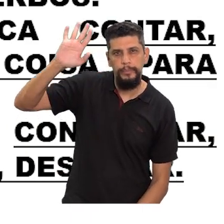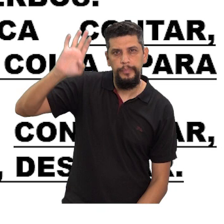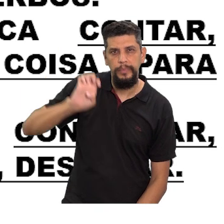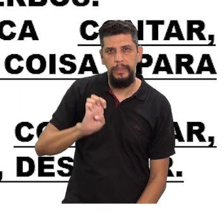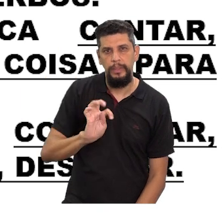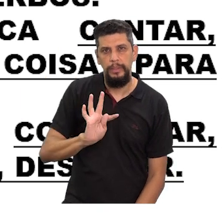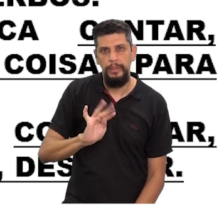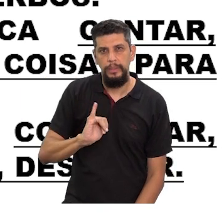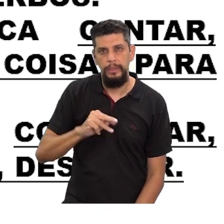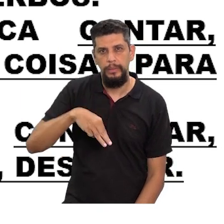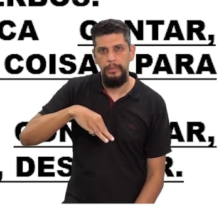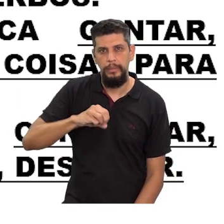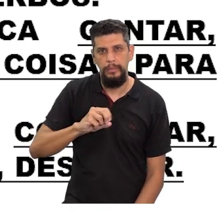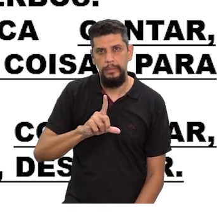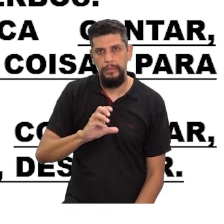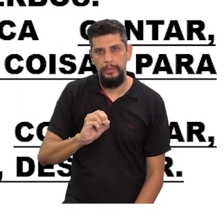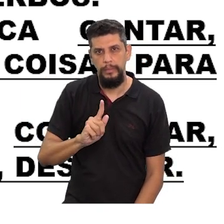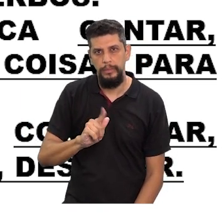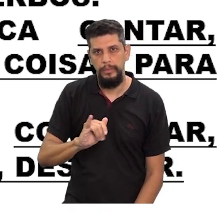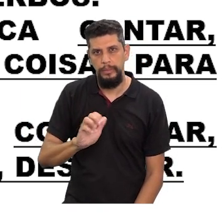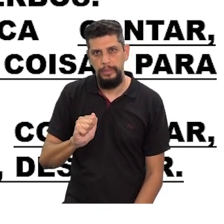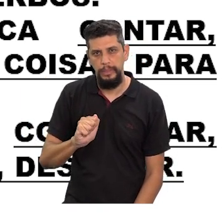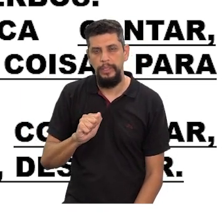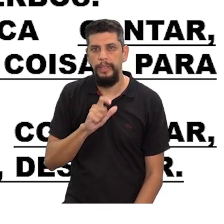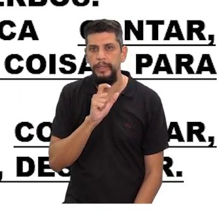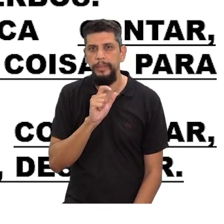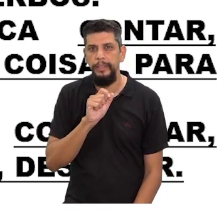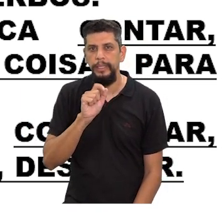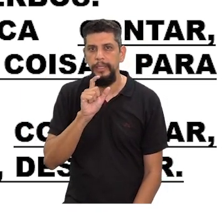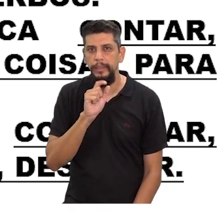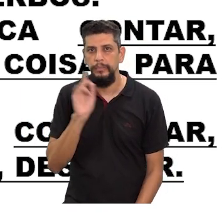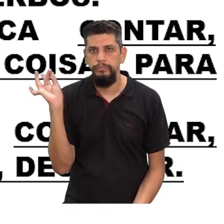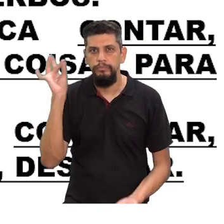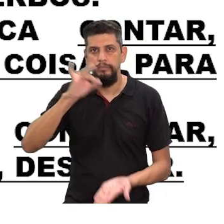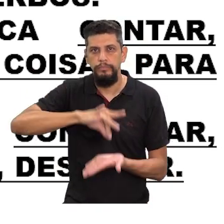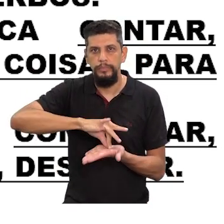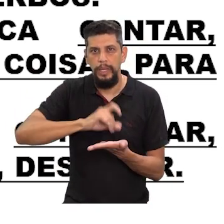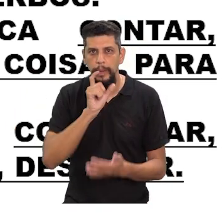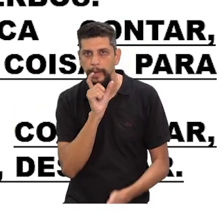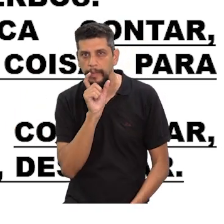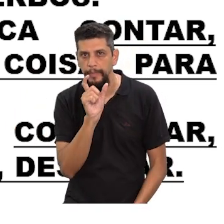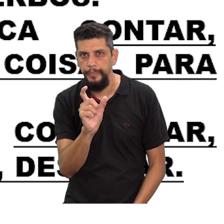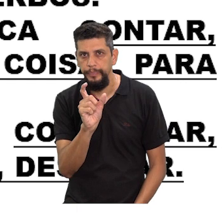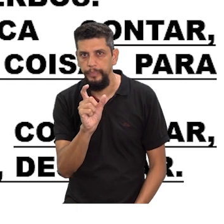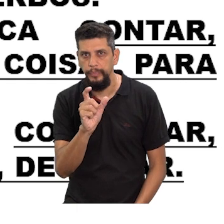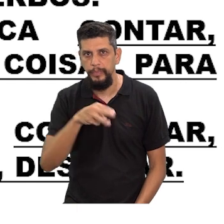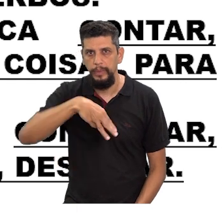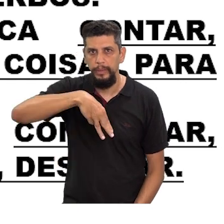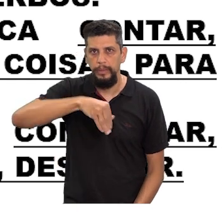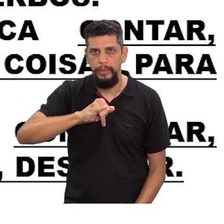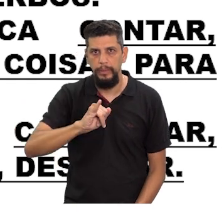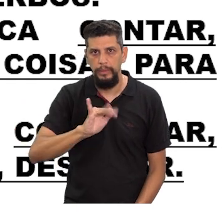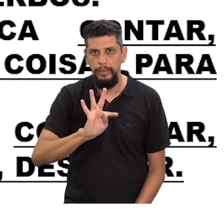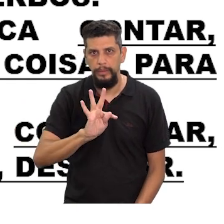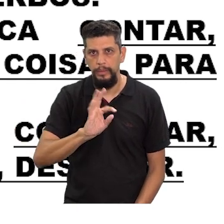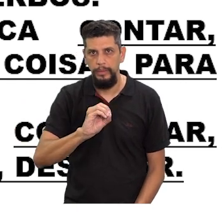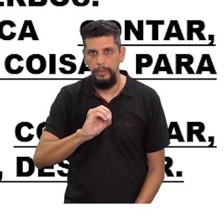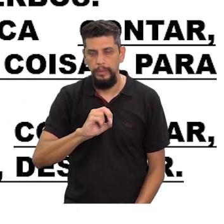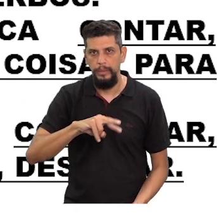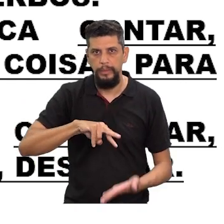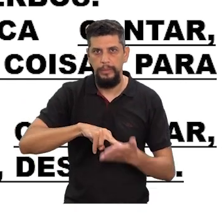etimologia, o que é etimologia? É a origem da palavra, certo? Então, lá, mitologia vem do grego